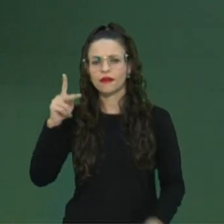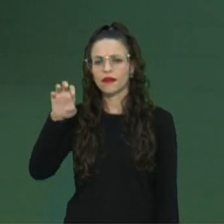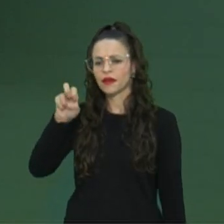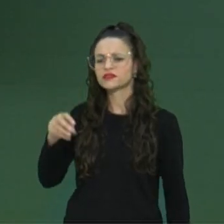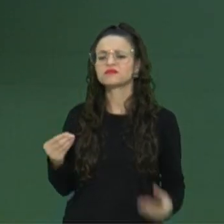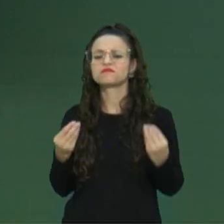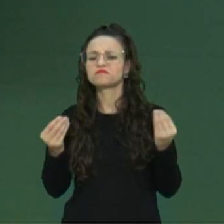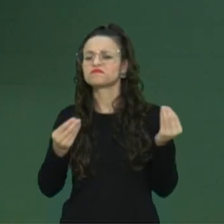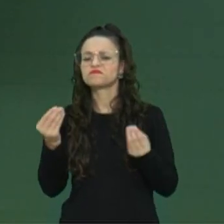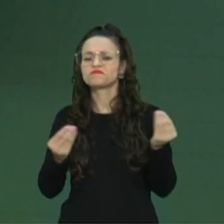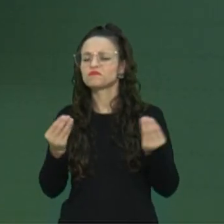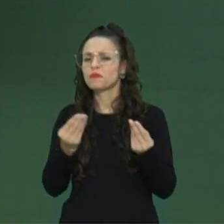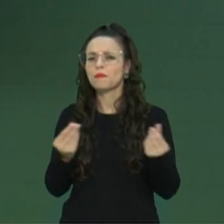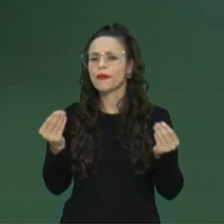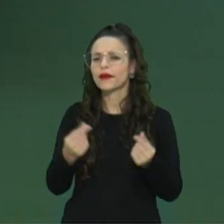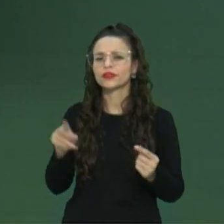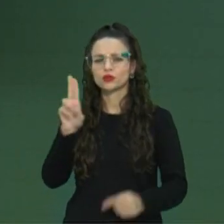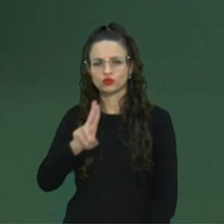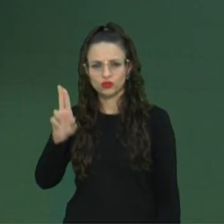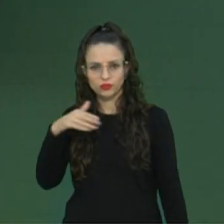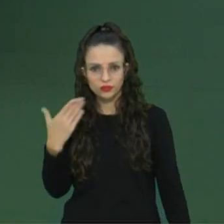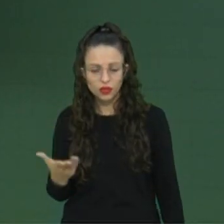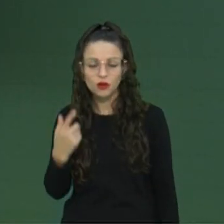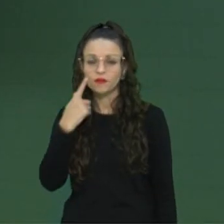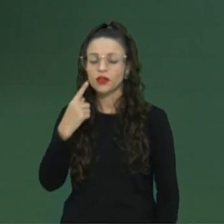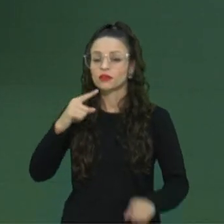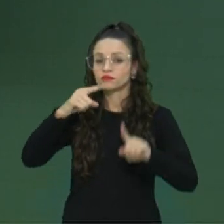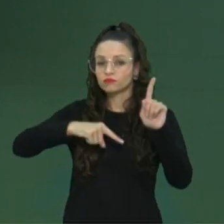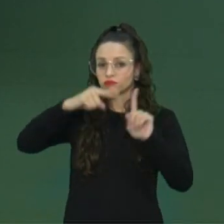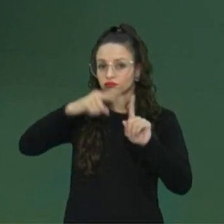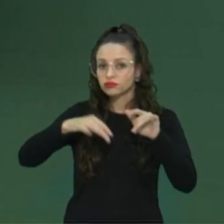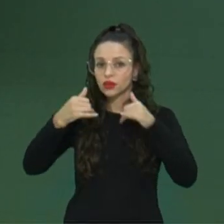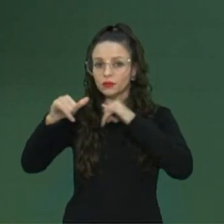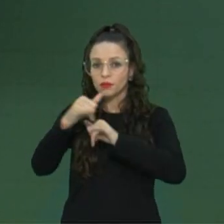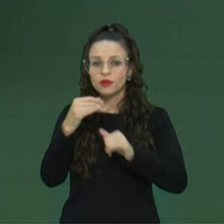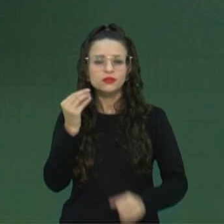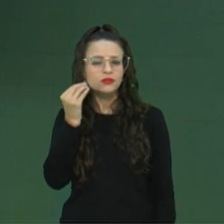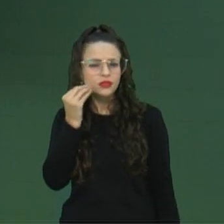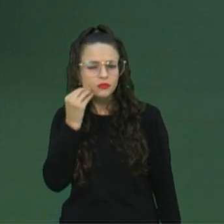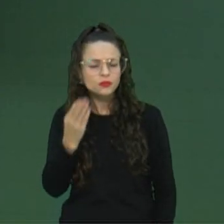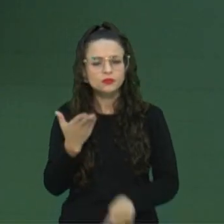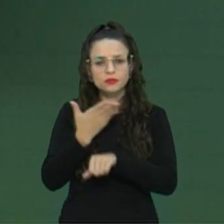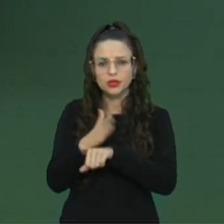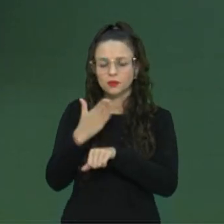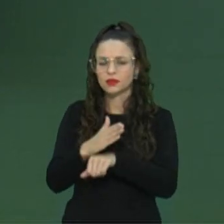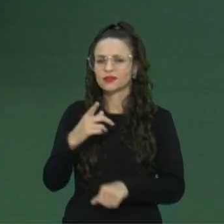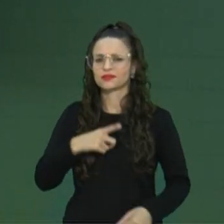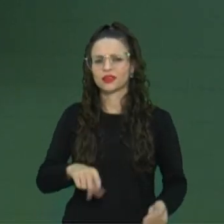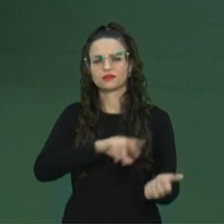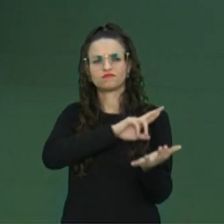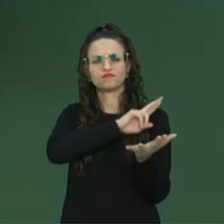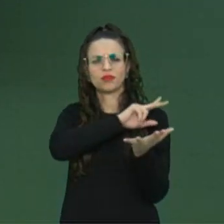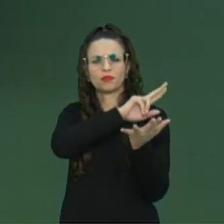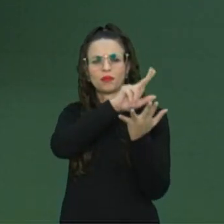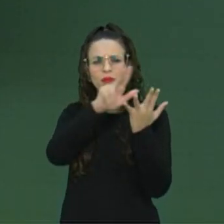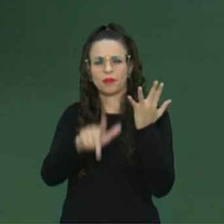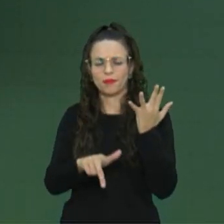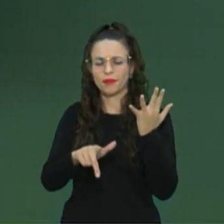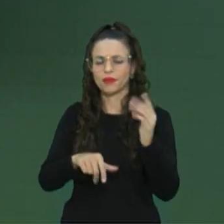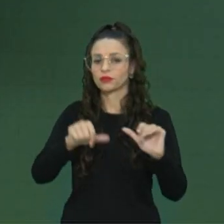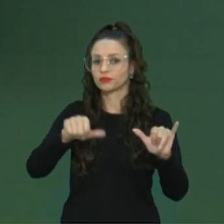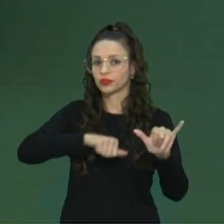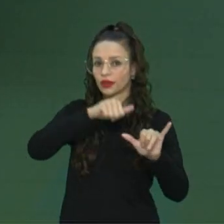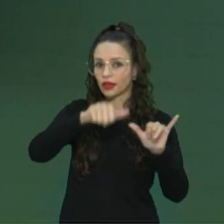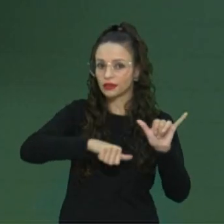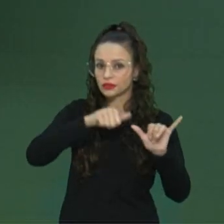pode fazer a variação da energia de uma reação através de experimentos. Como existem infinitas reações químicas,